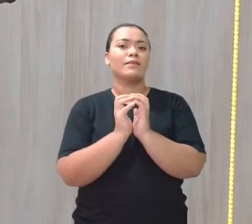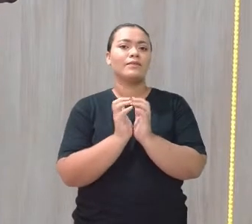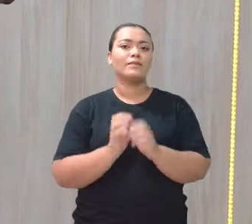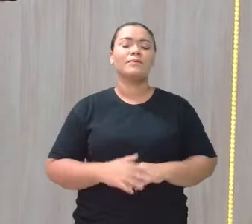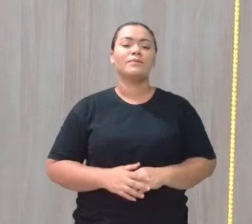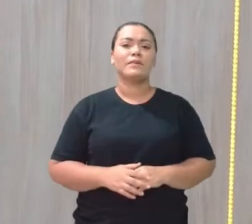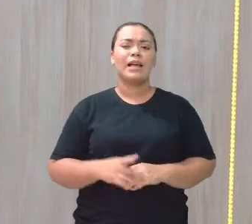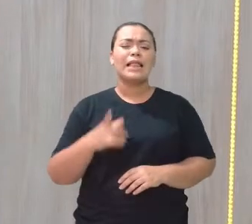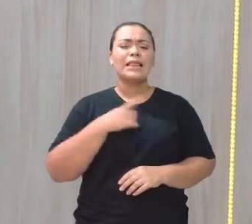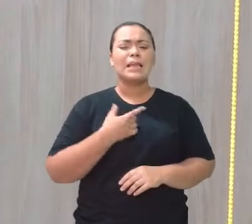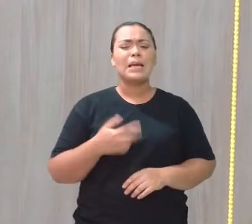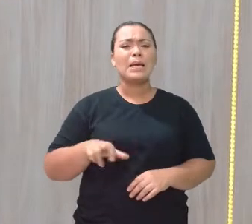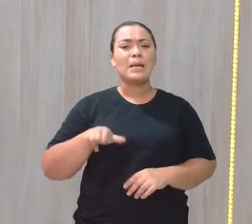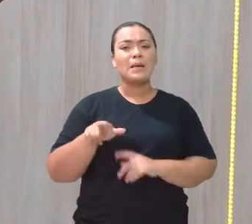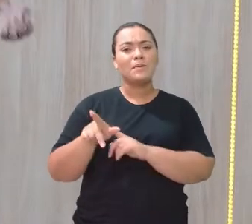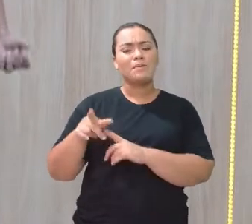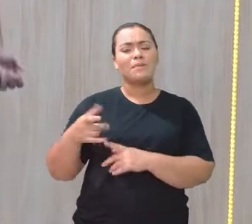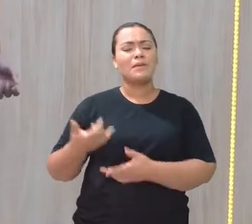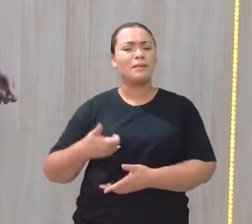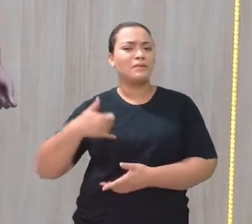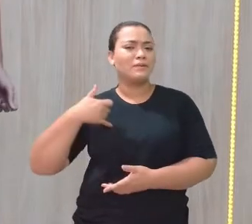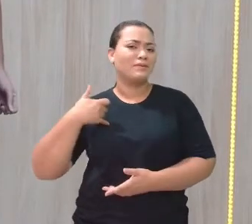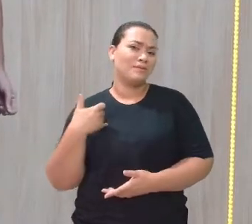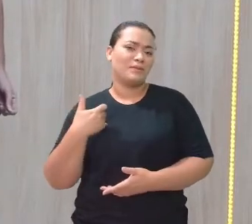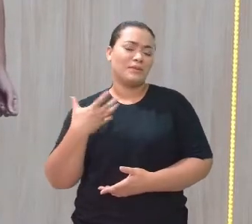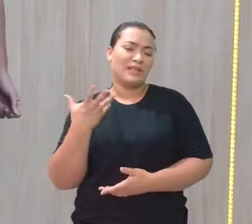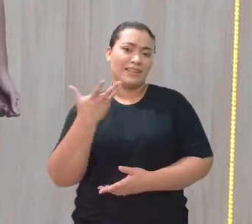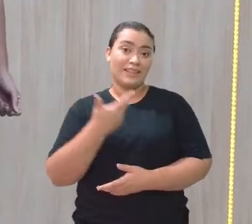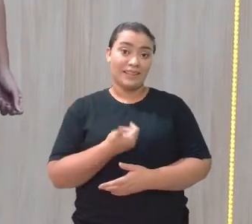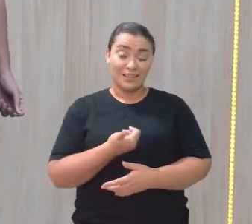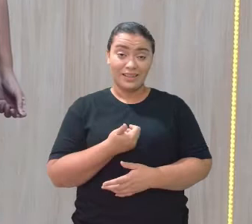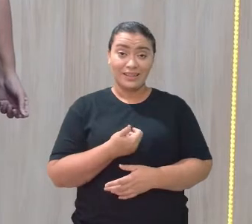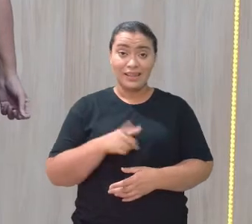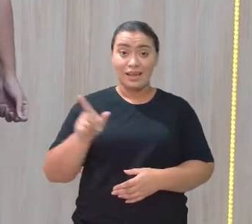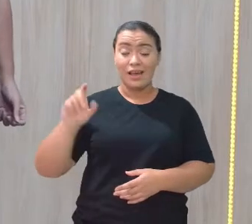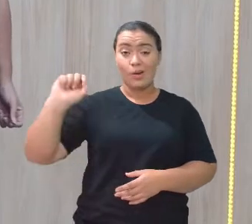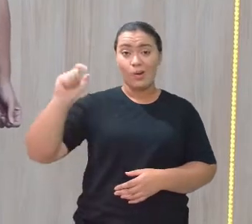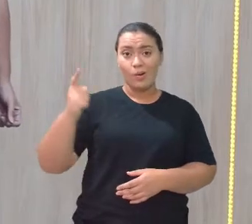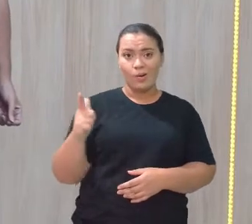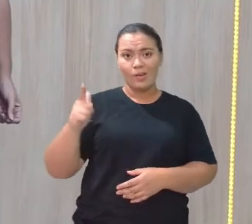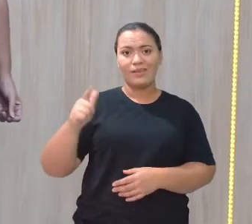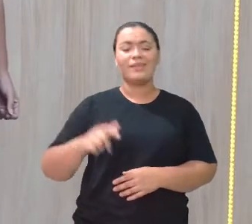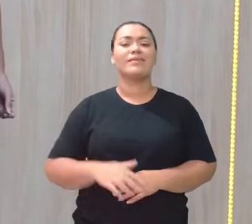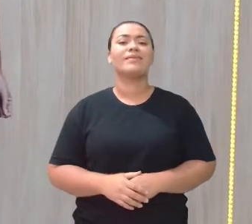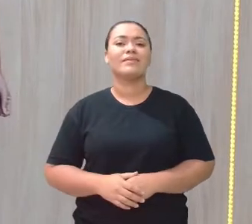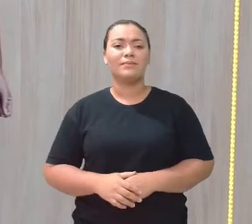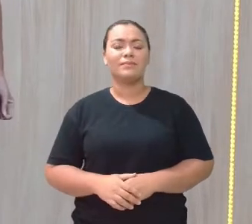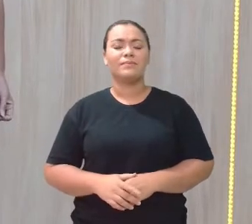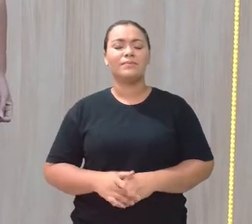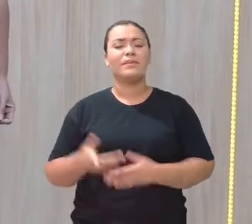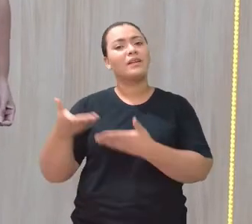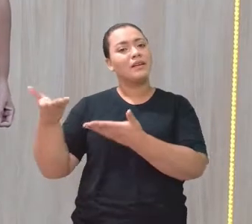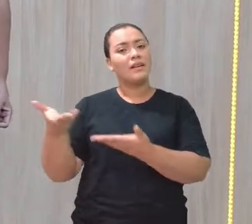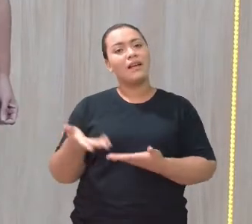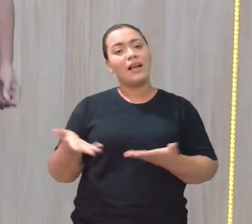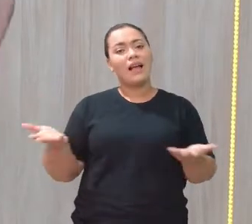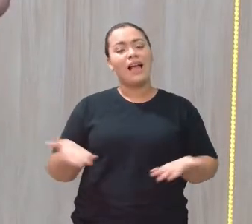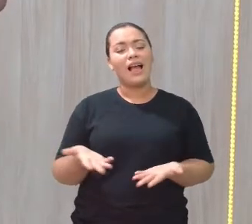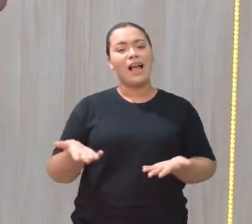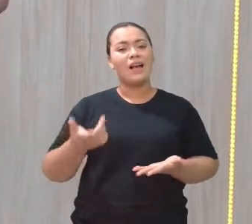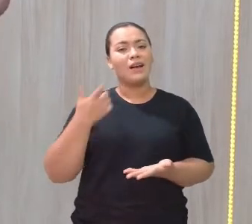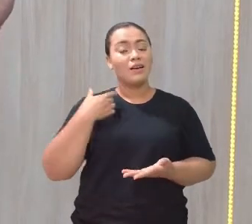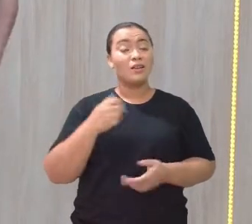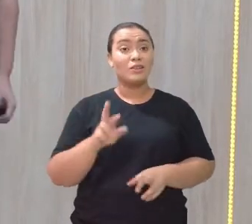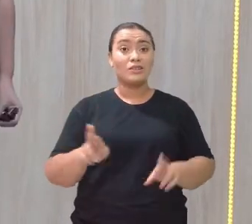Ter uma irmã tão charmosa, tão elegante e garbosa quanto Olinda. Sejam bem-vindos a essa viagem, espero